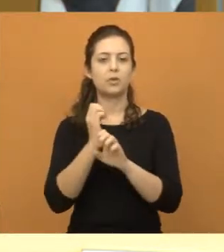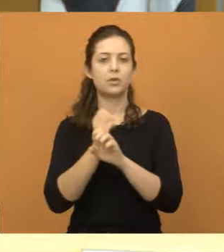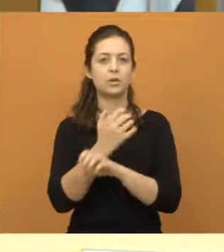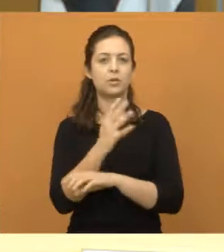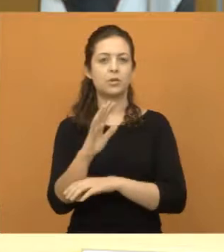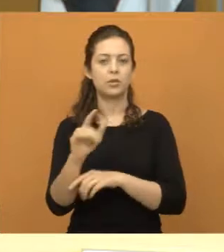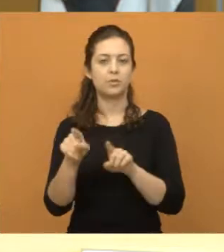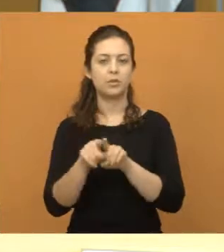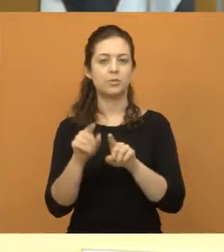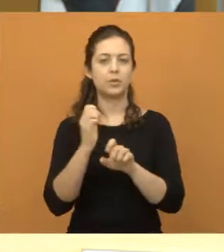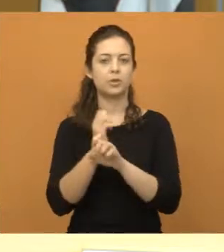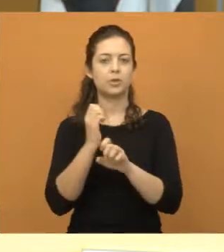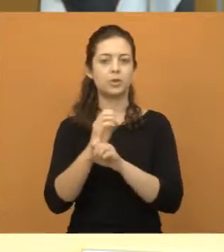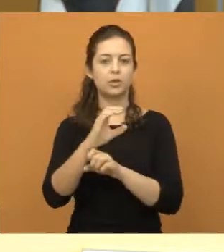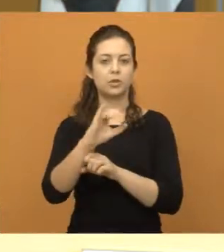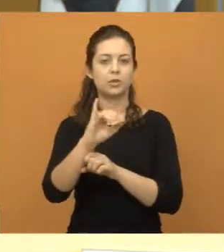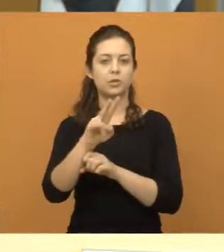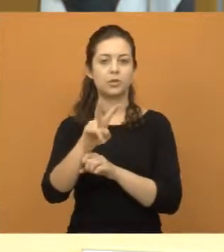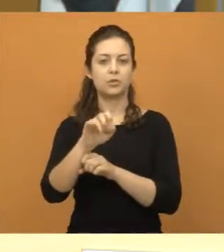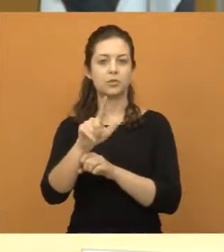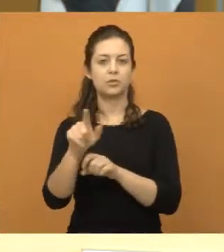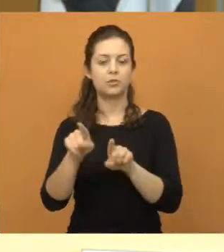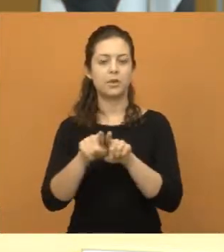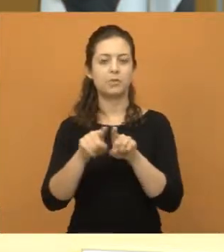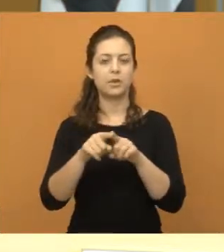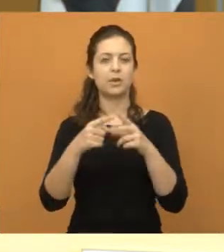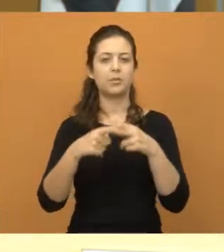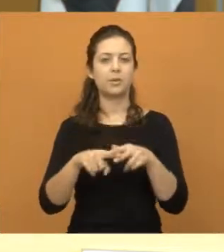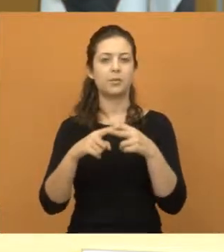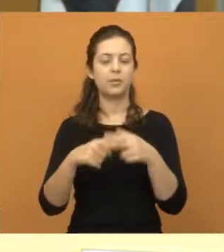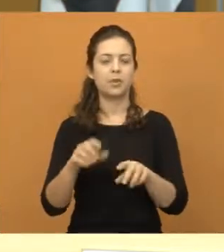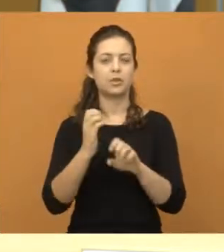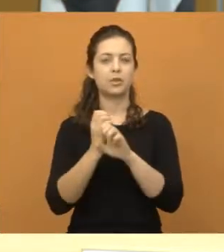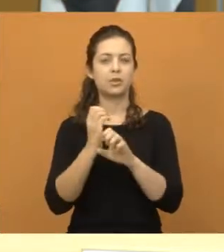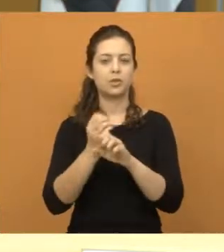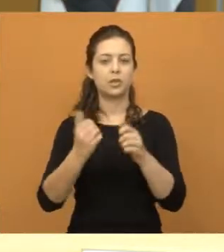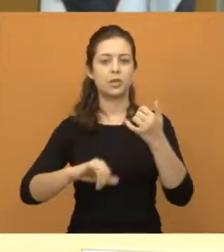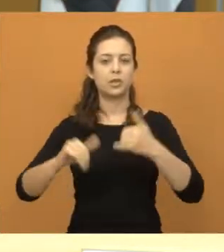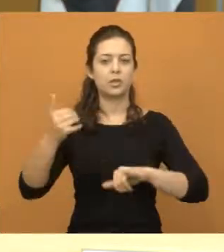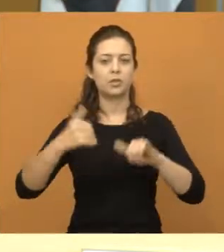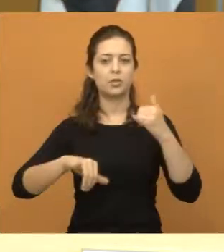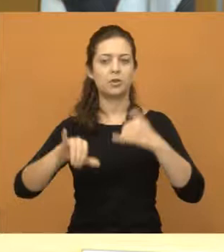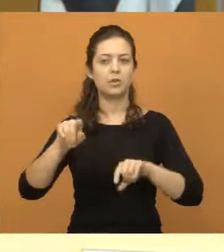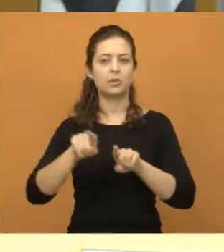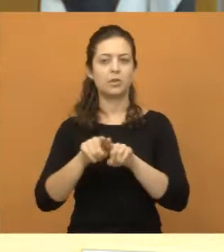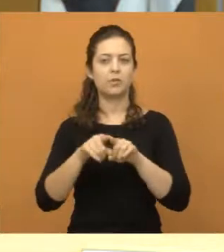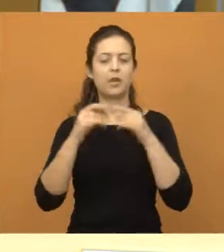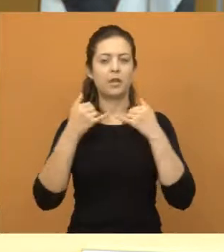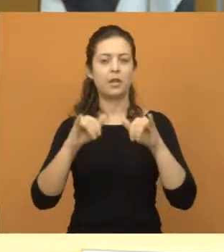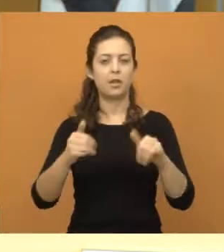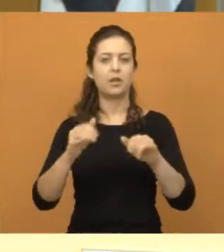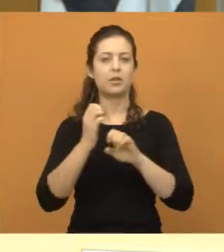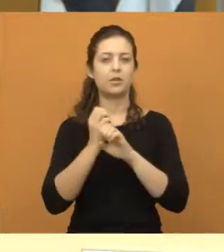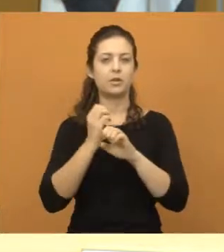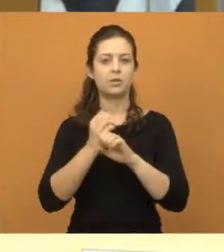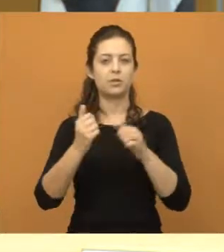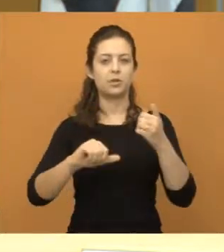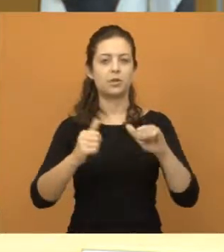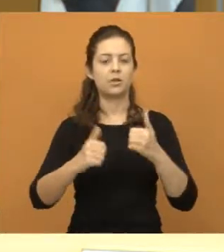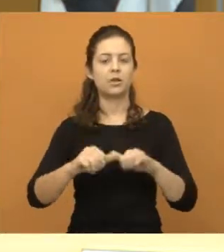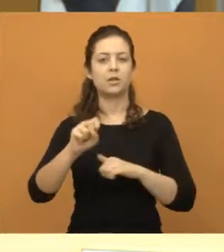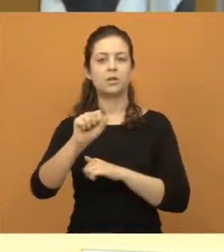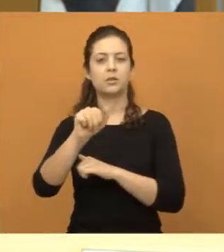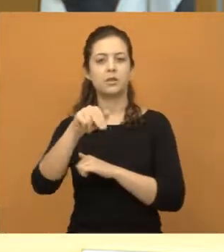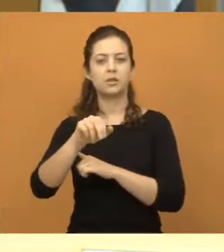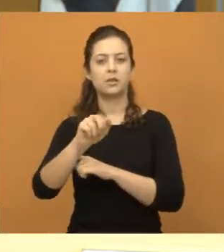ambiental, engenheiro civil, engenheiro mecânico, engenheiro químico, engenheiro elétrico, analista de